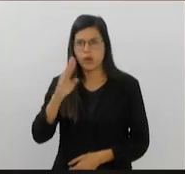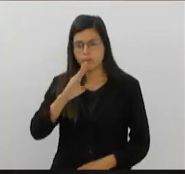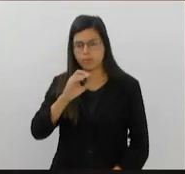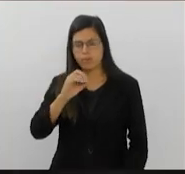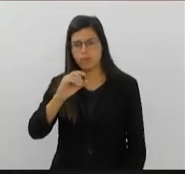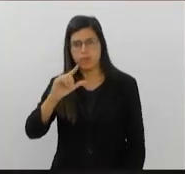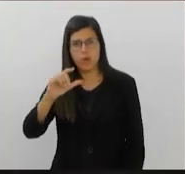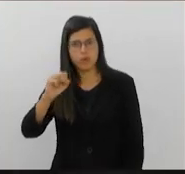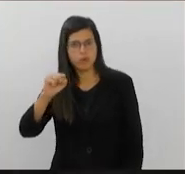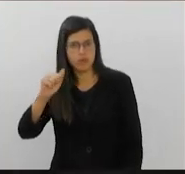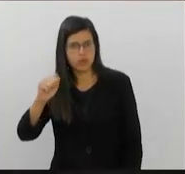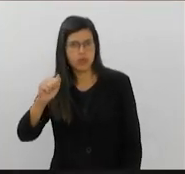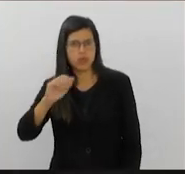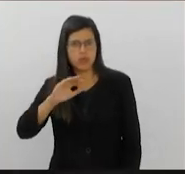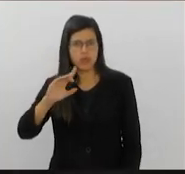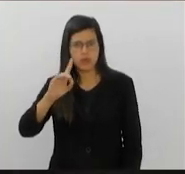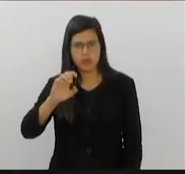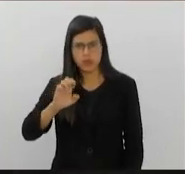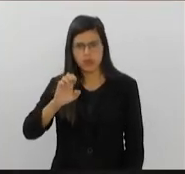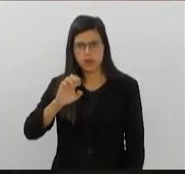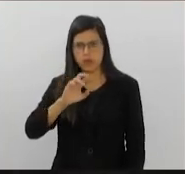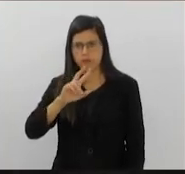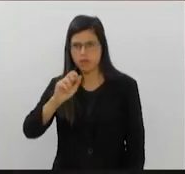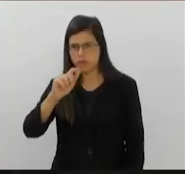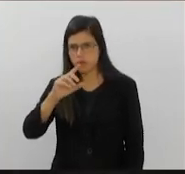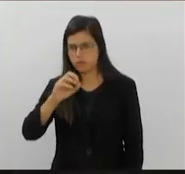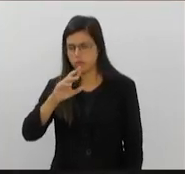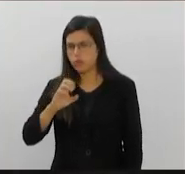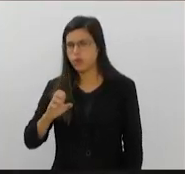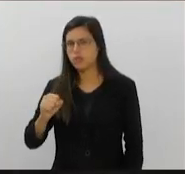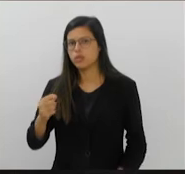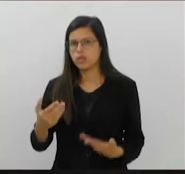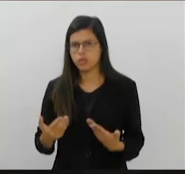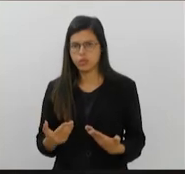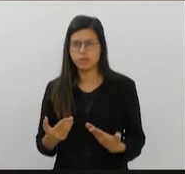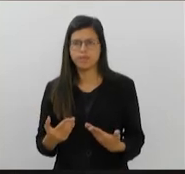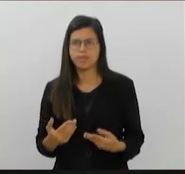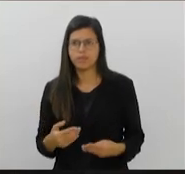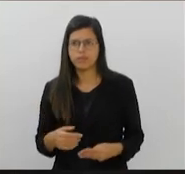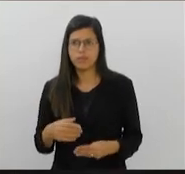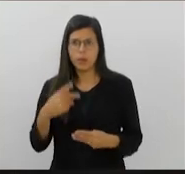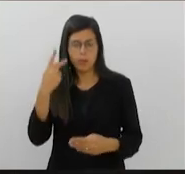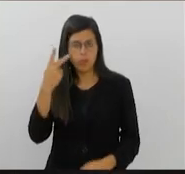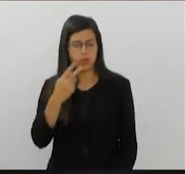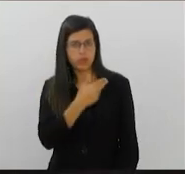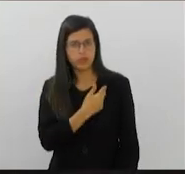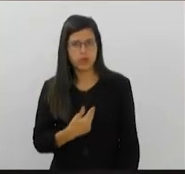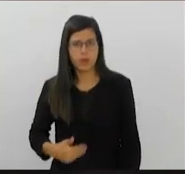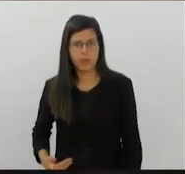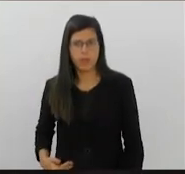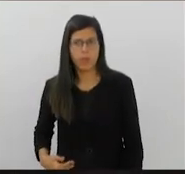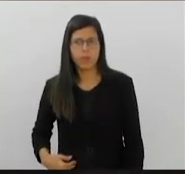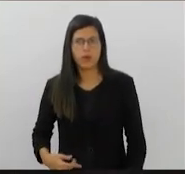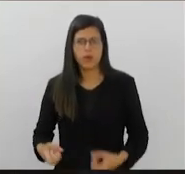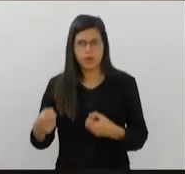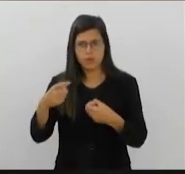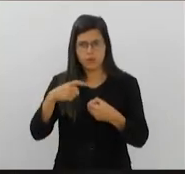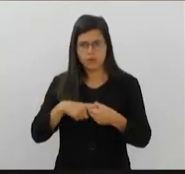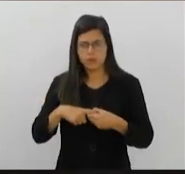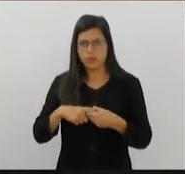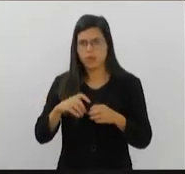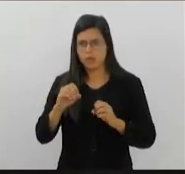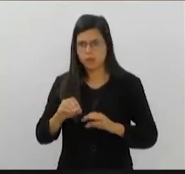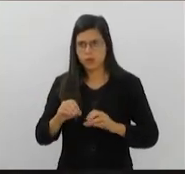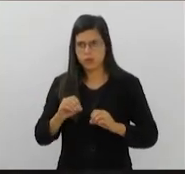maior dificuldade é que a gente precisa importar essa mão de obra. Então, políticas públicas voltadas para a educação, com medição